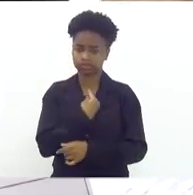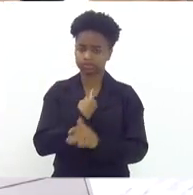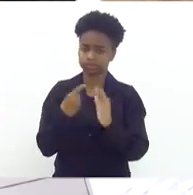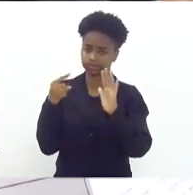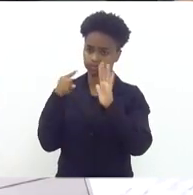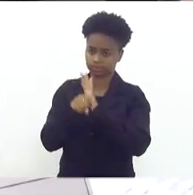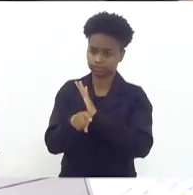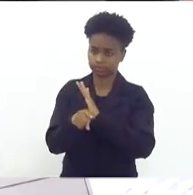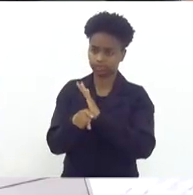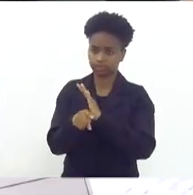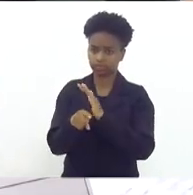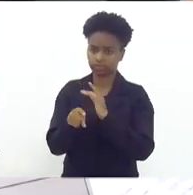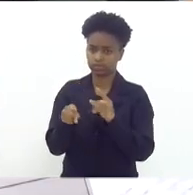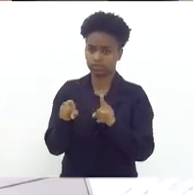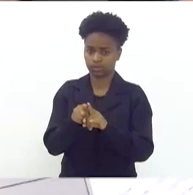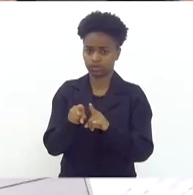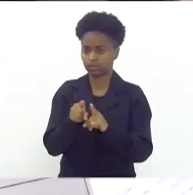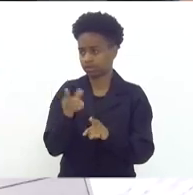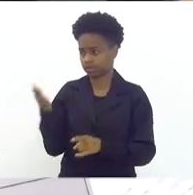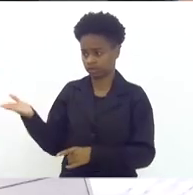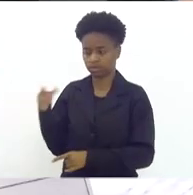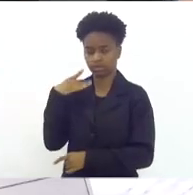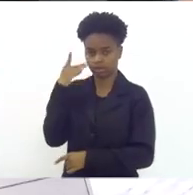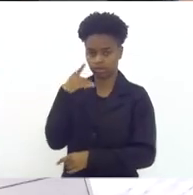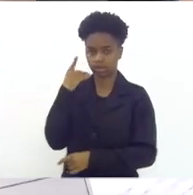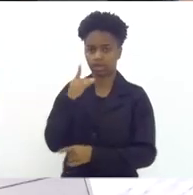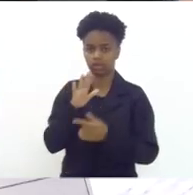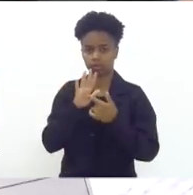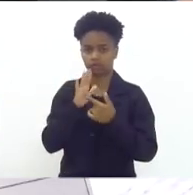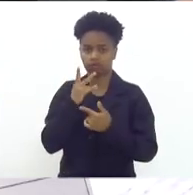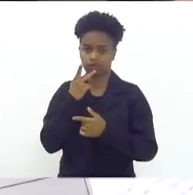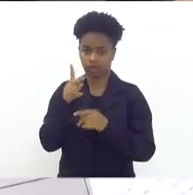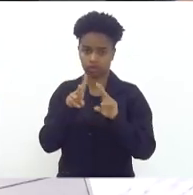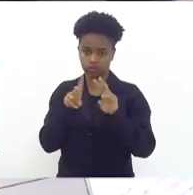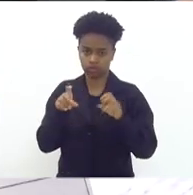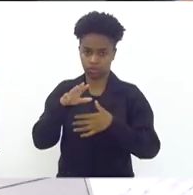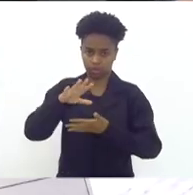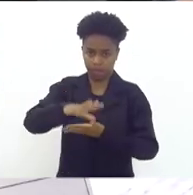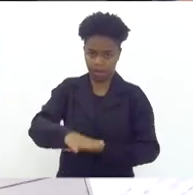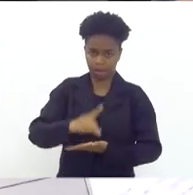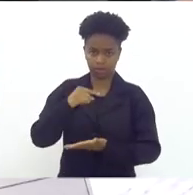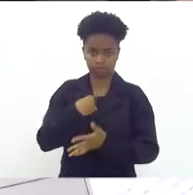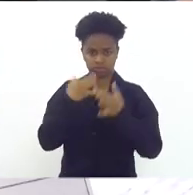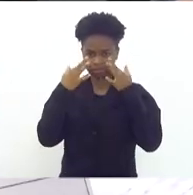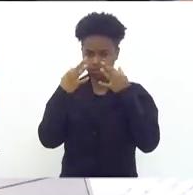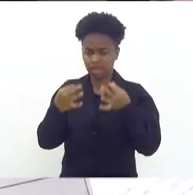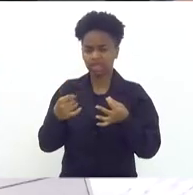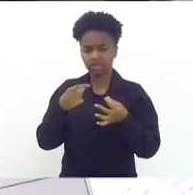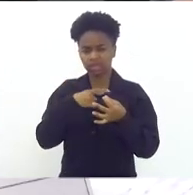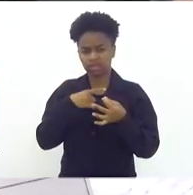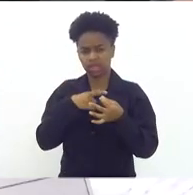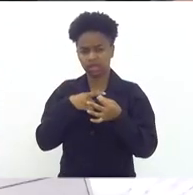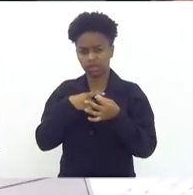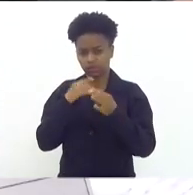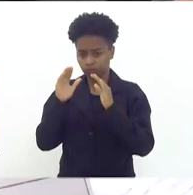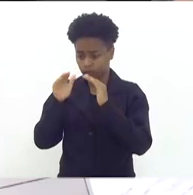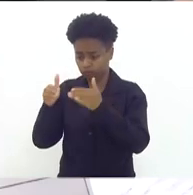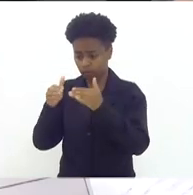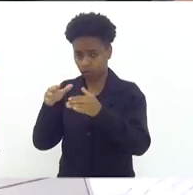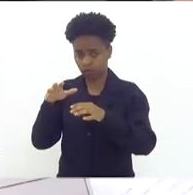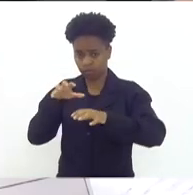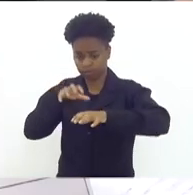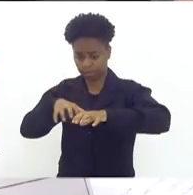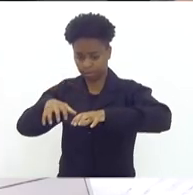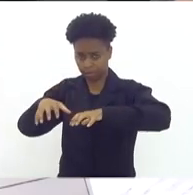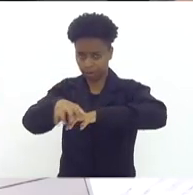Deputado liberou também fez menção a esse mapa que não chamou muita atenção a uma mancha concentrada em cima da região metropolitana